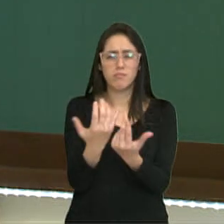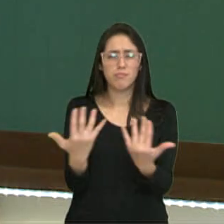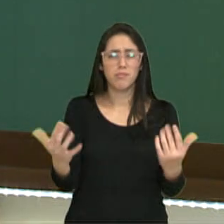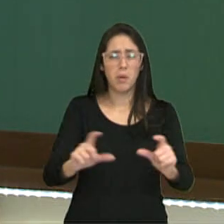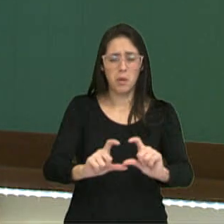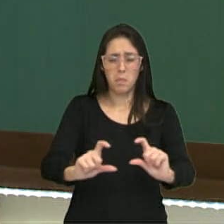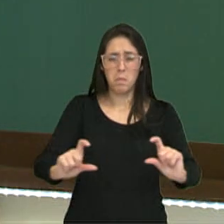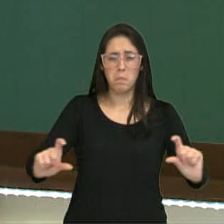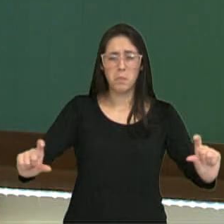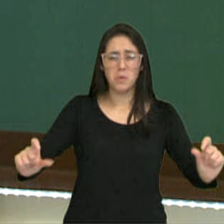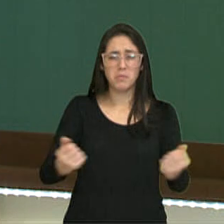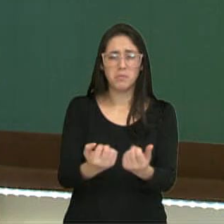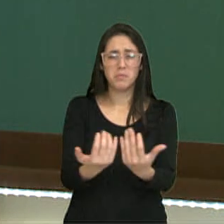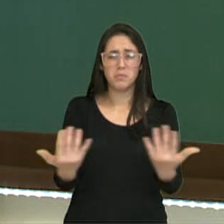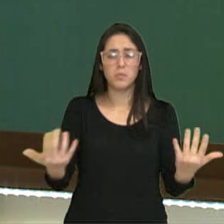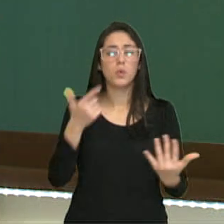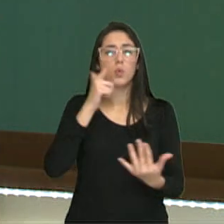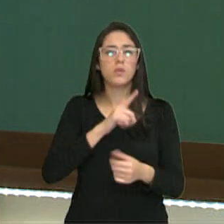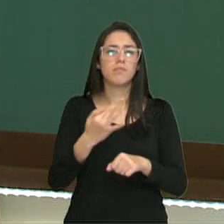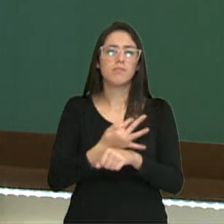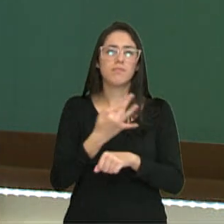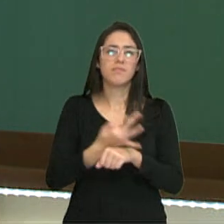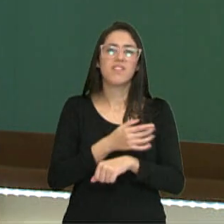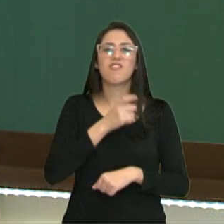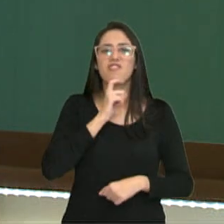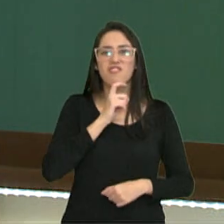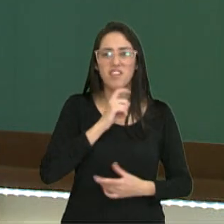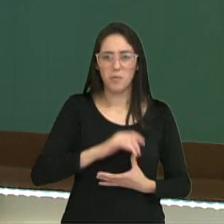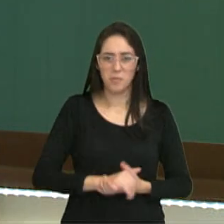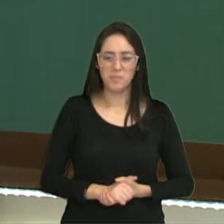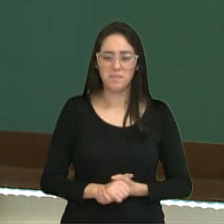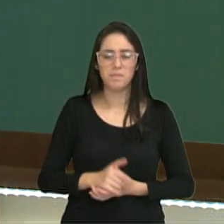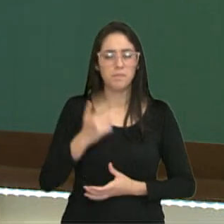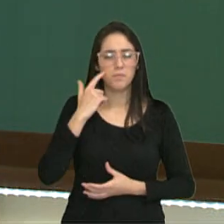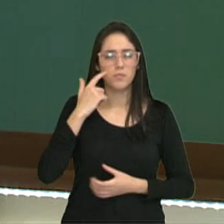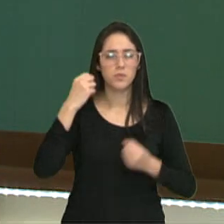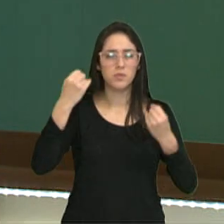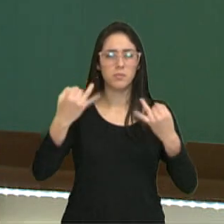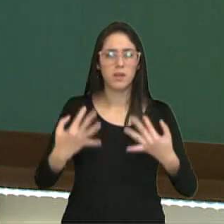conseguir sobreviver ao frio. É isso que a gente vai analisar.